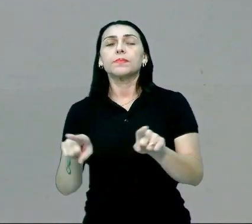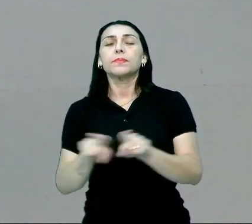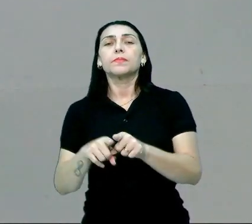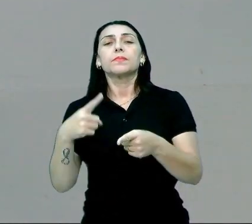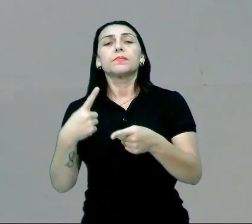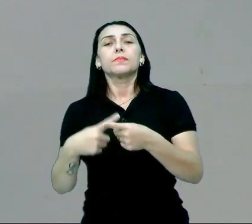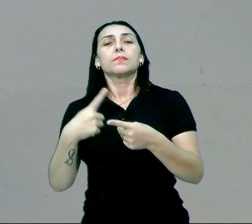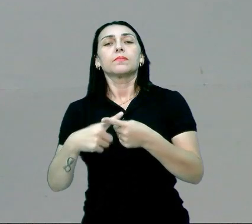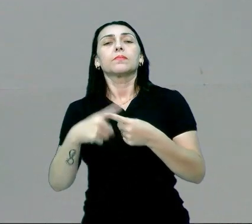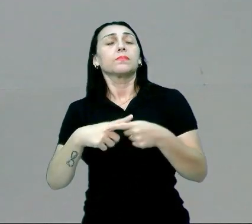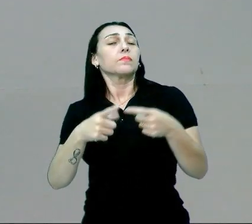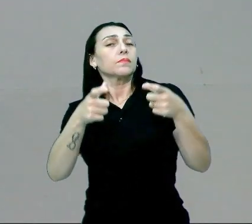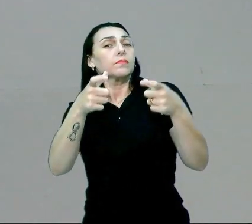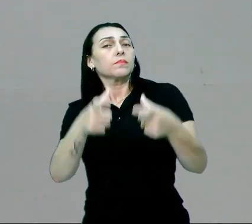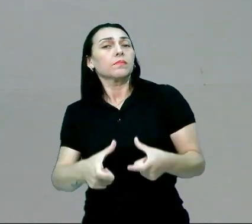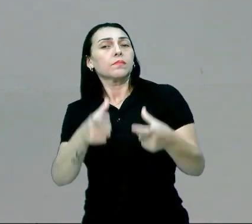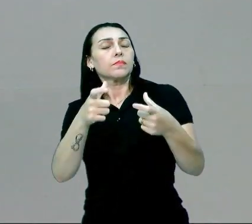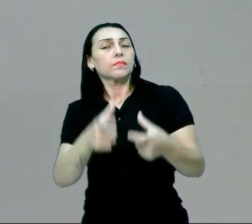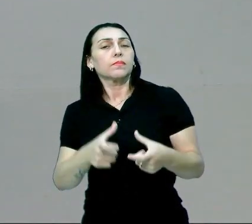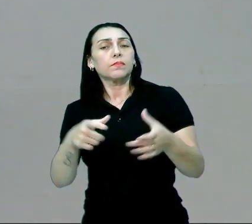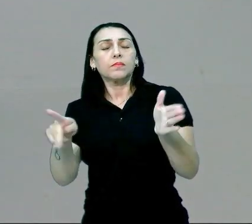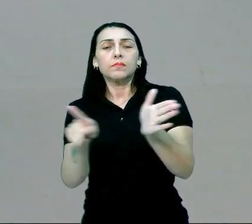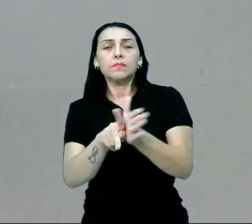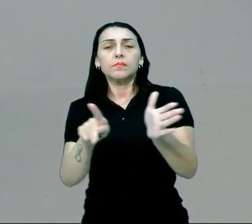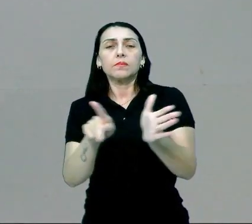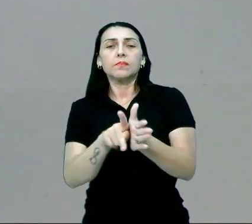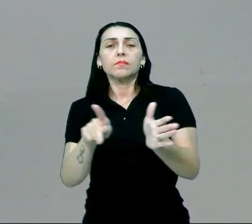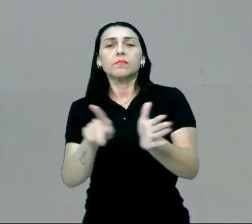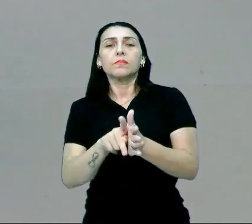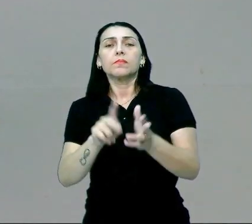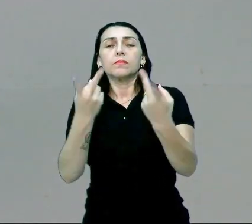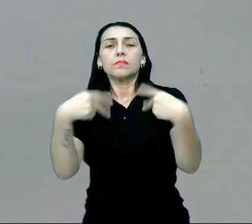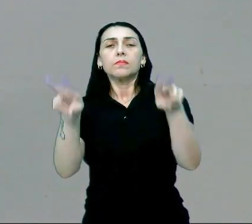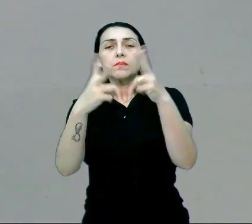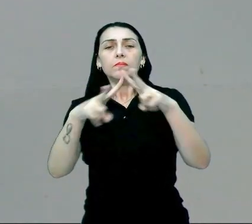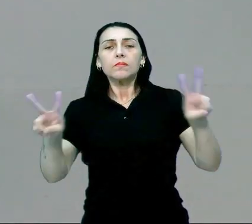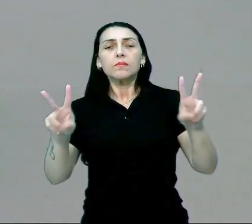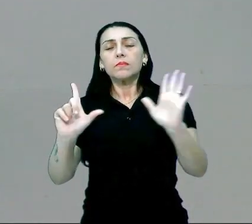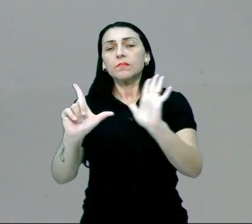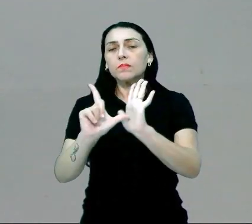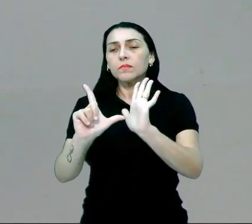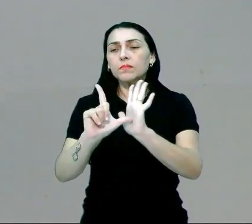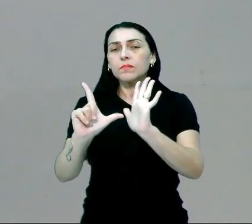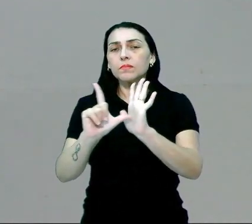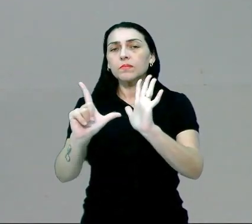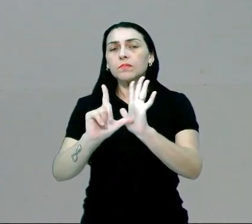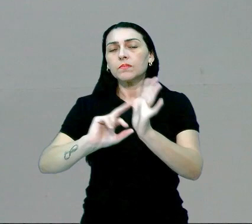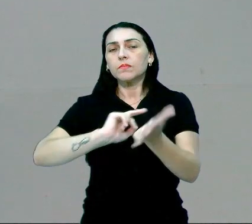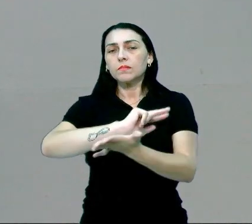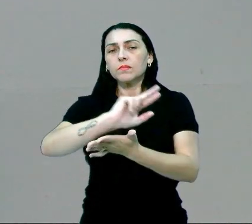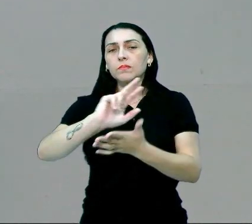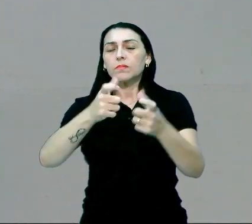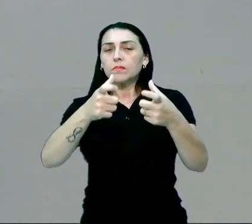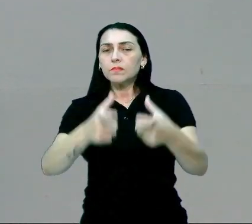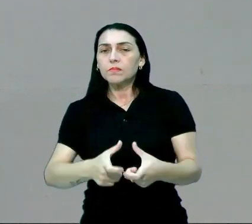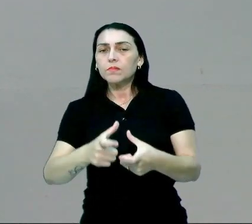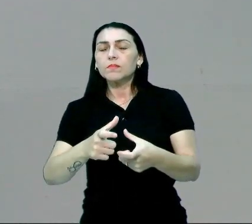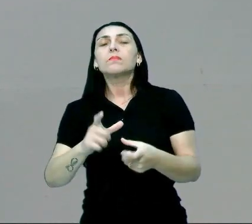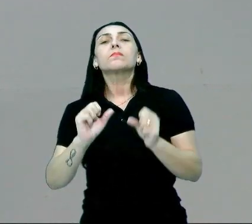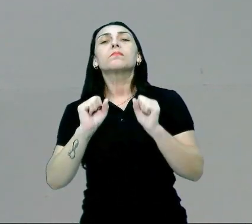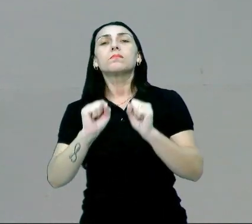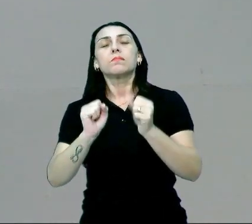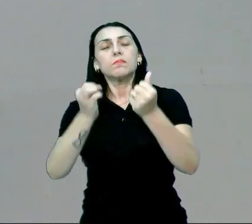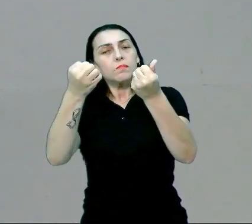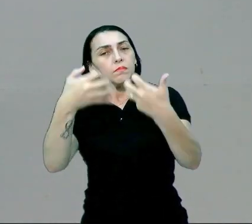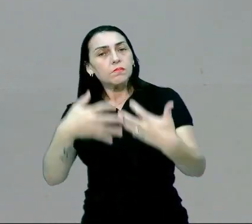Porque acabam sendo localizações próximas de shoppings, lojas e dentre outros estabelecimentos que eu posso